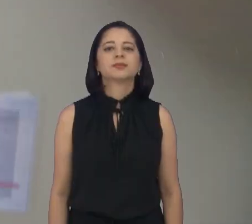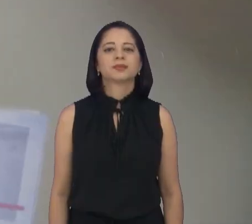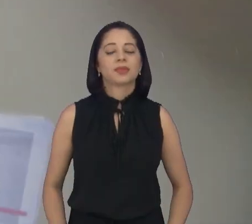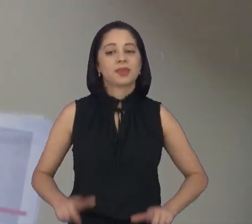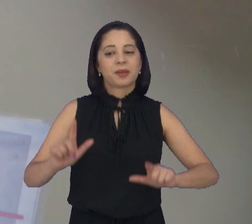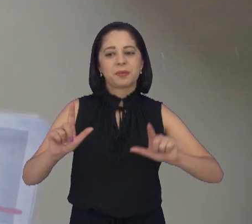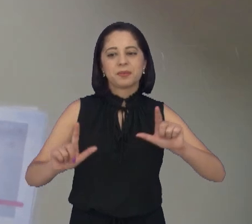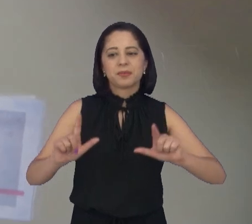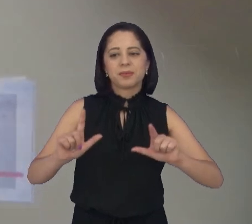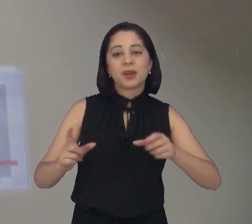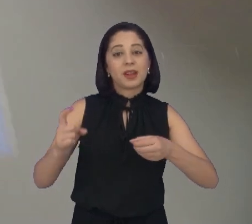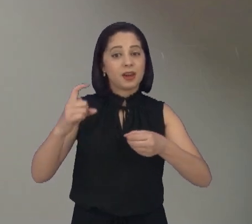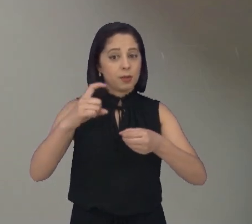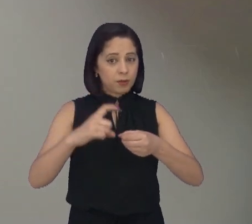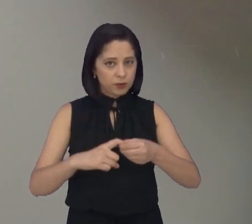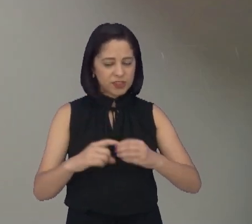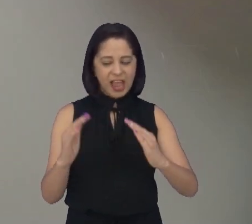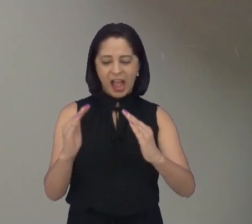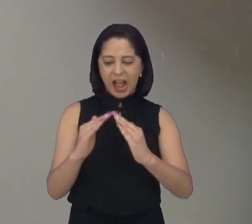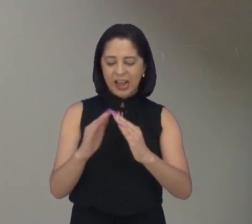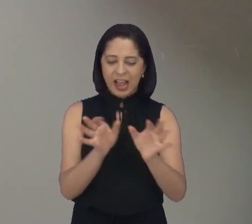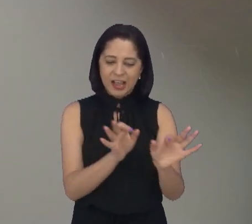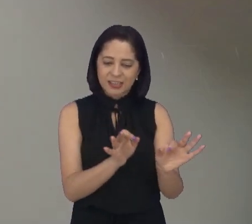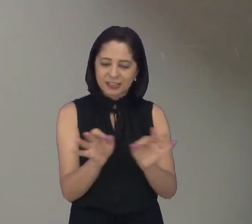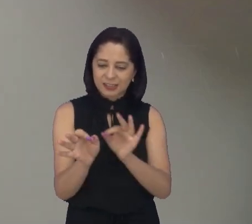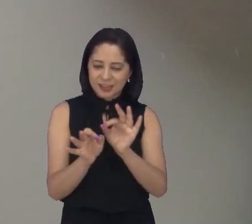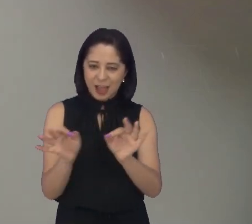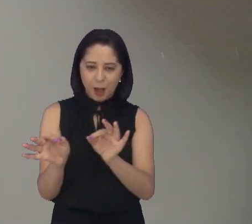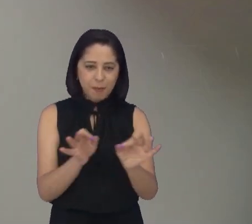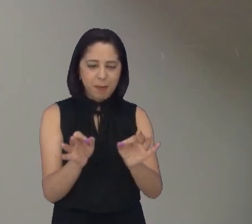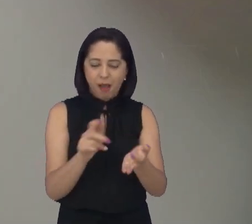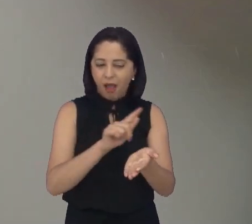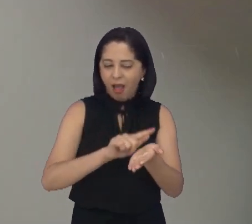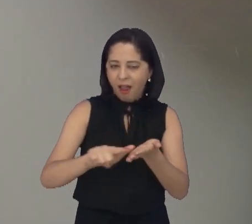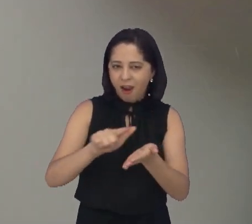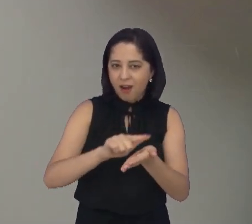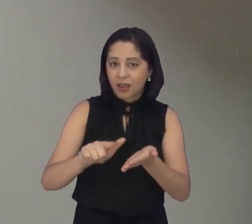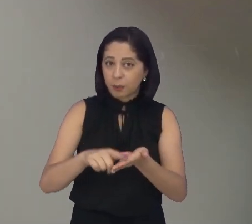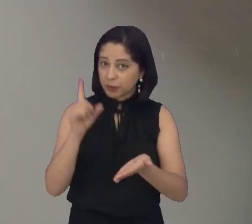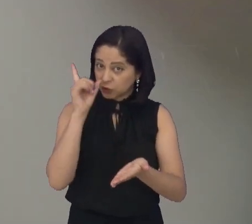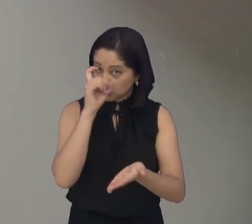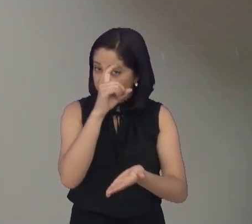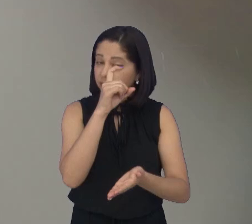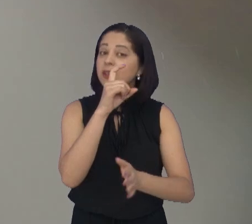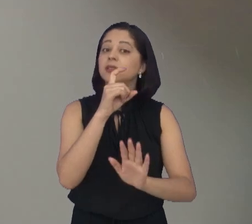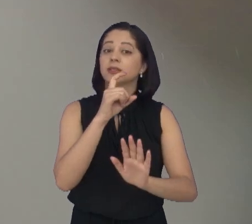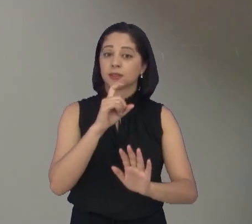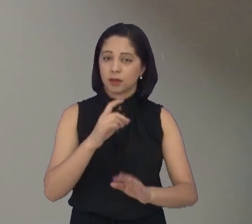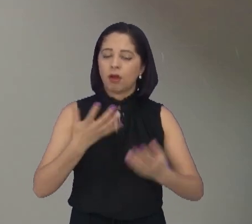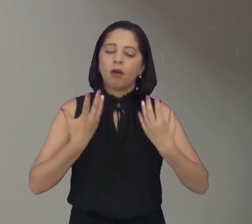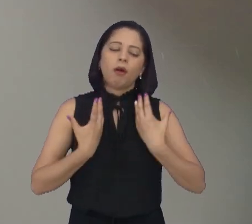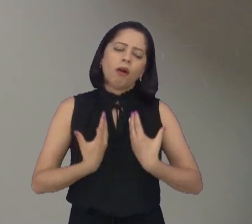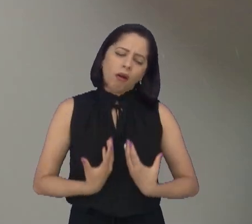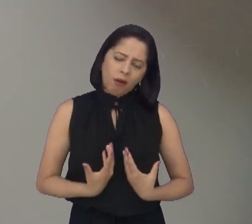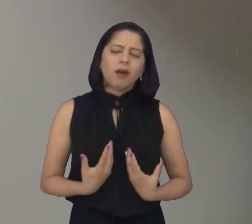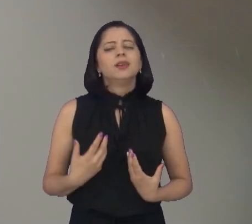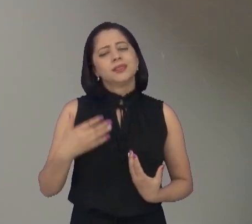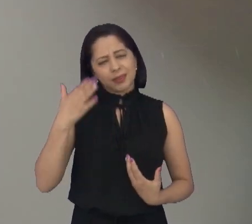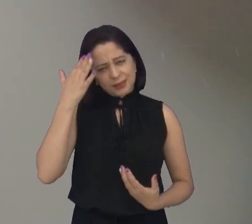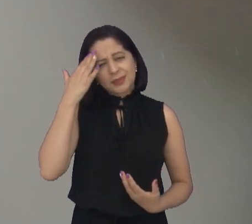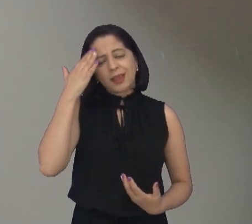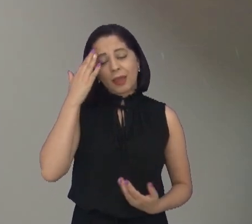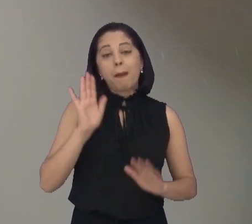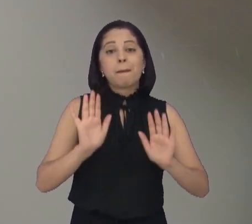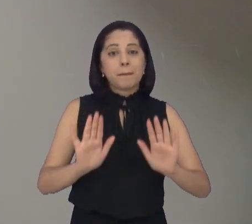Estamos de volta. Manter a casa organizada pode ser uma tarefa difícil e cansativa. Porém,